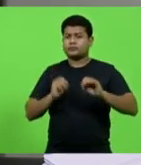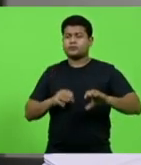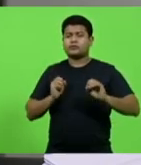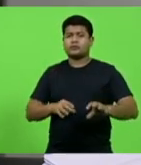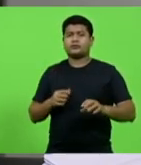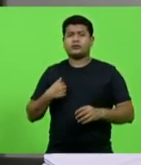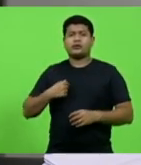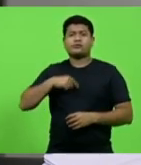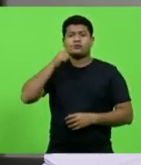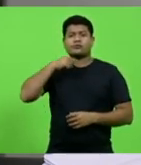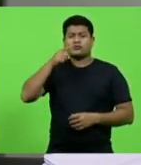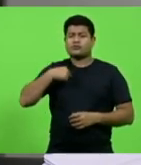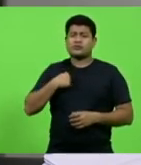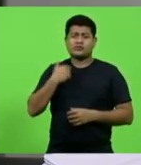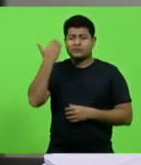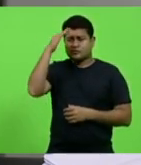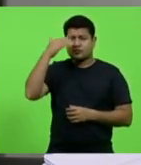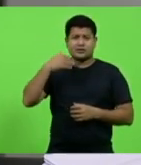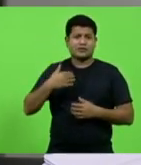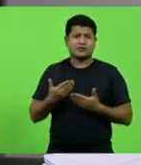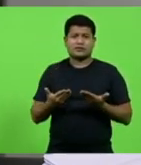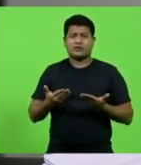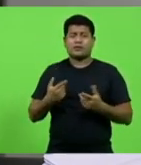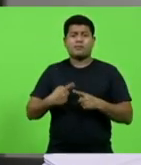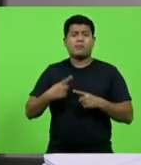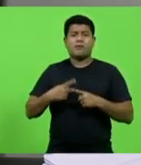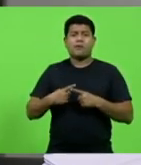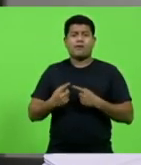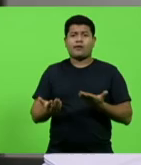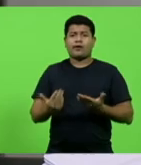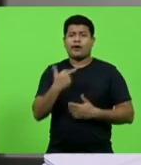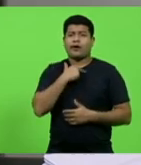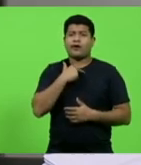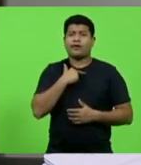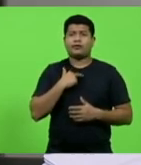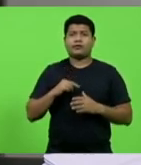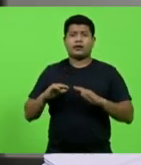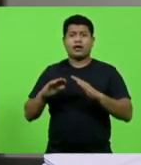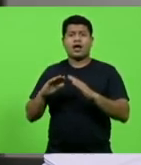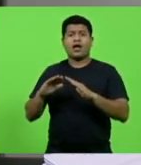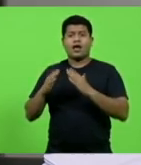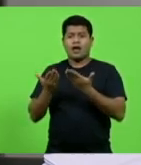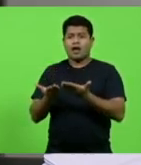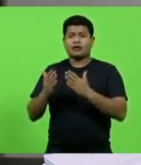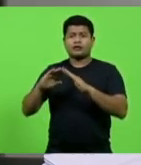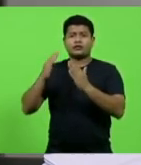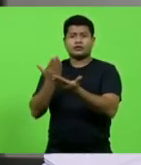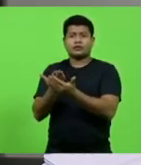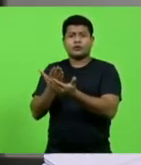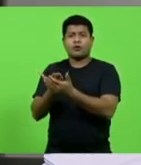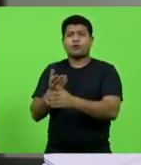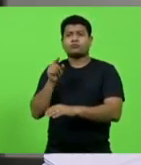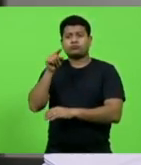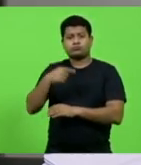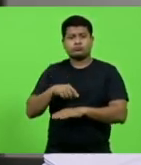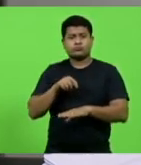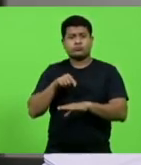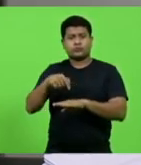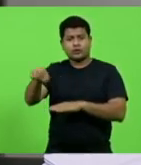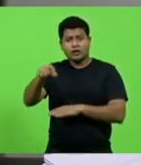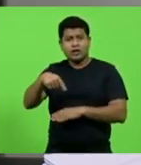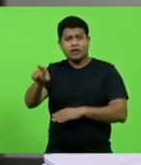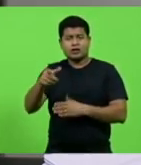entender, sinceramente, por que, que se nega a educação escolarizada. Porque nada impede que todas